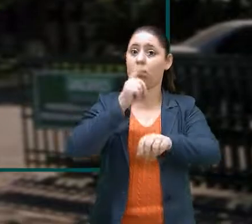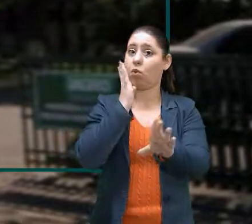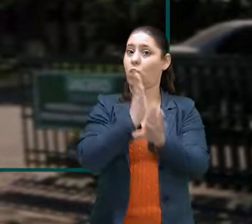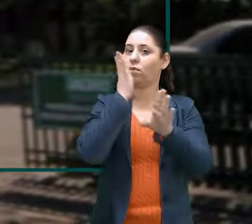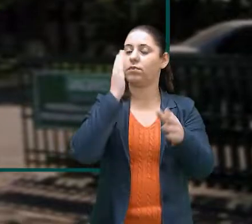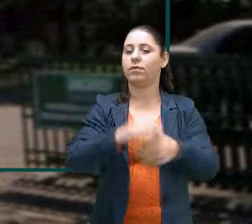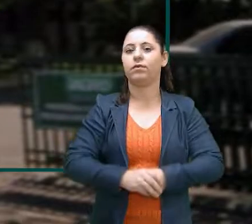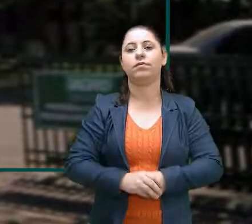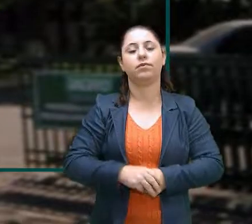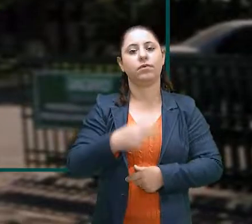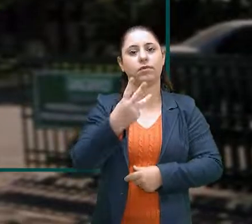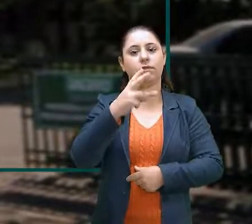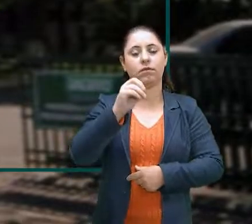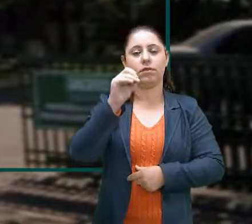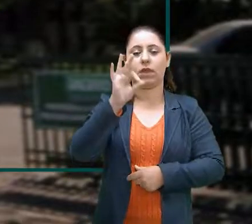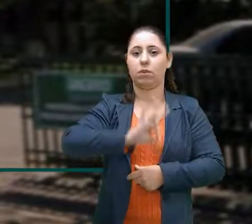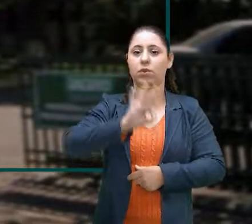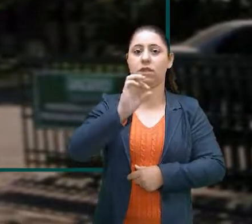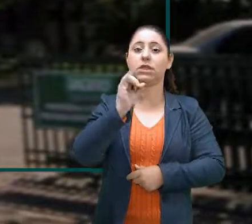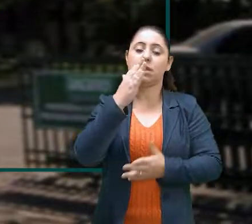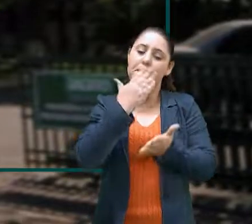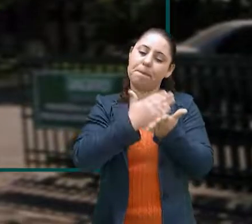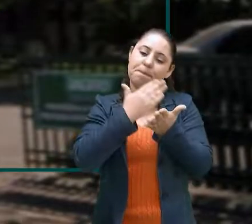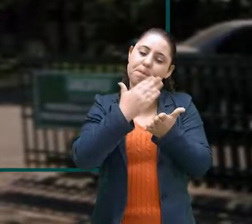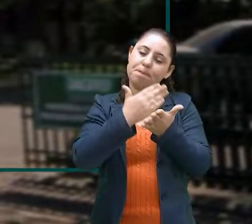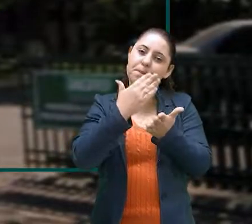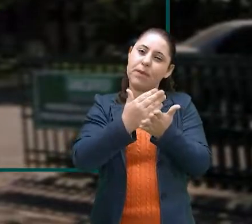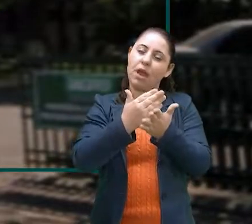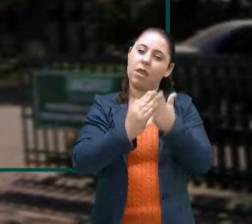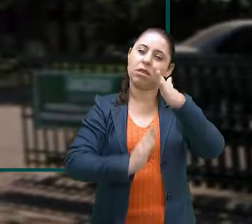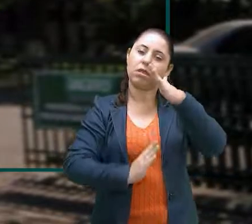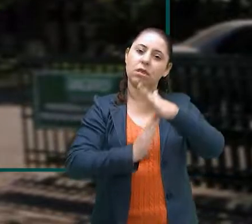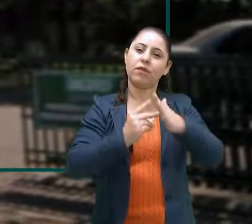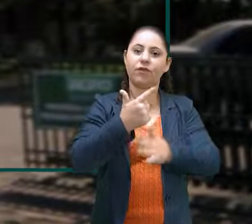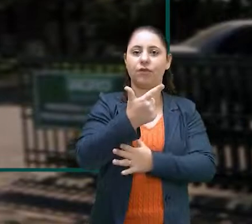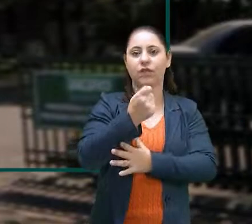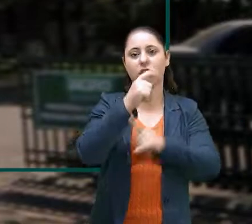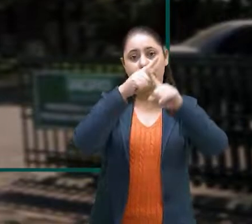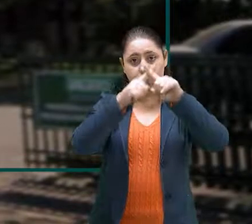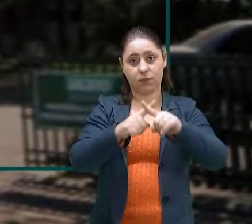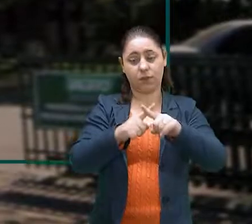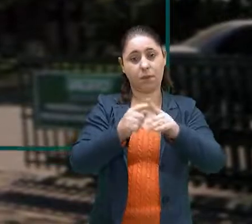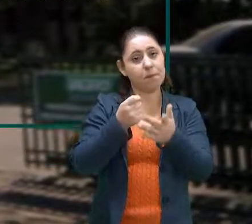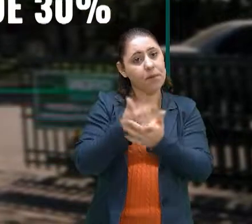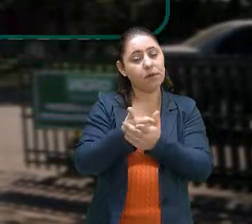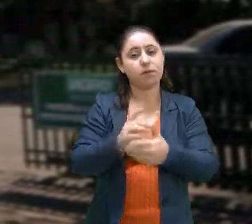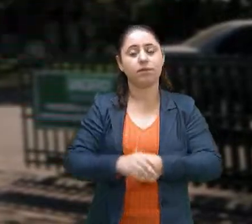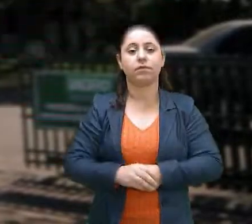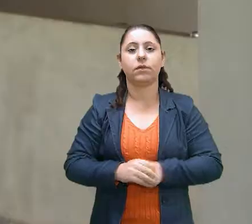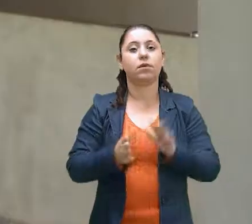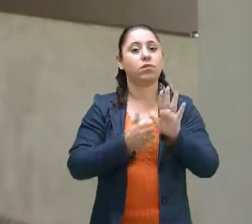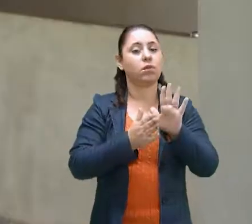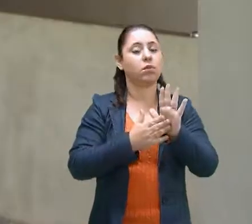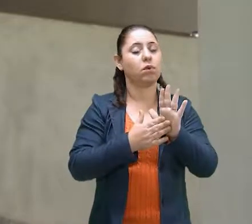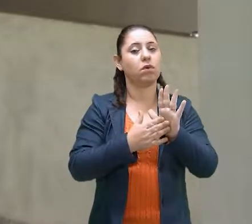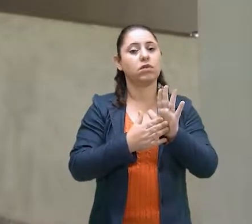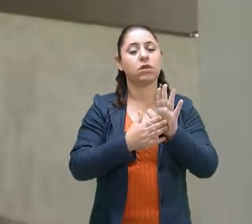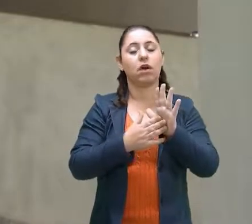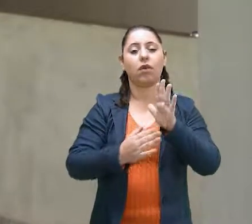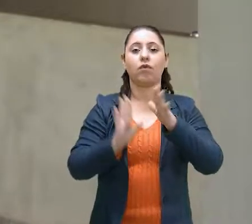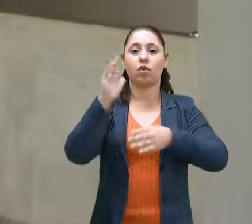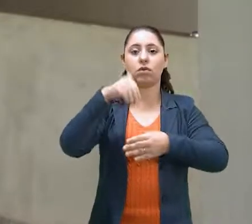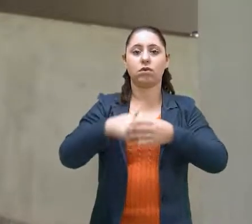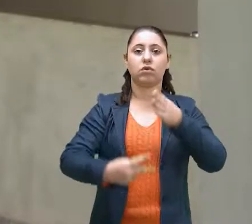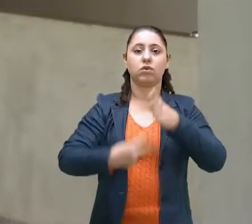no pagamento à vista e 30% no caso de parcelamento em até 20 vezes. A proposta